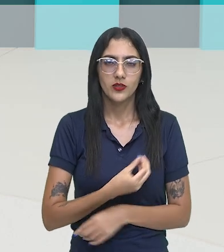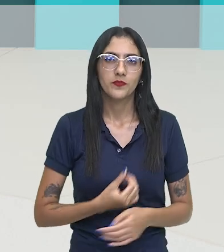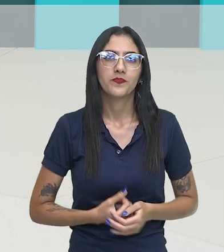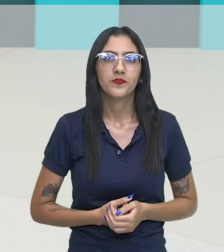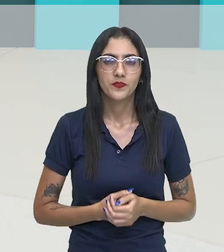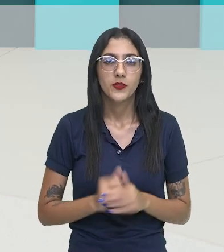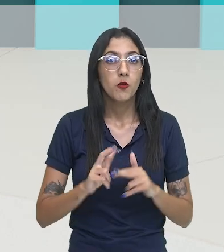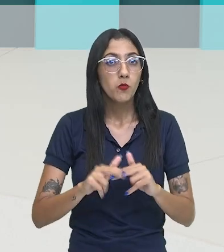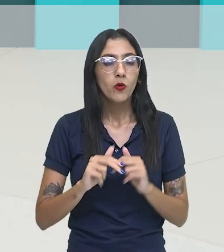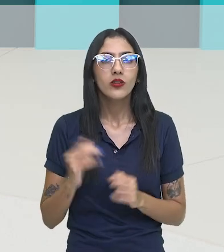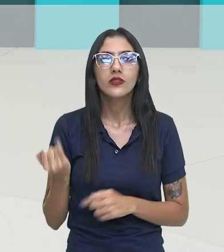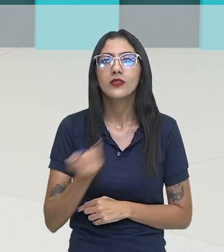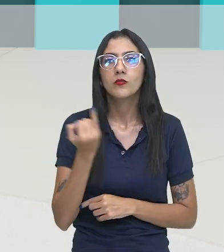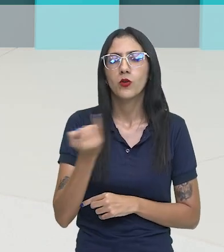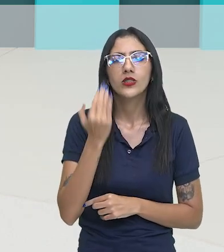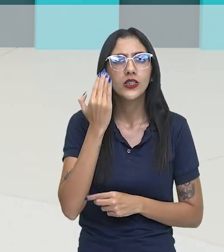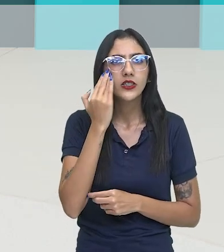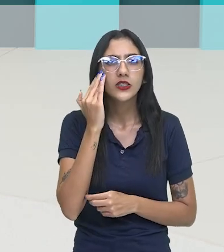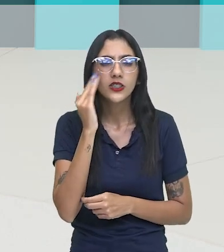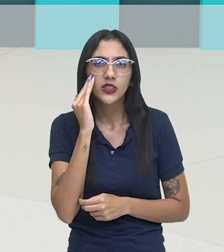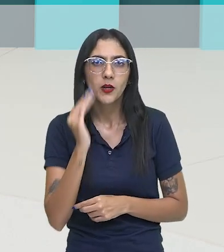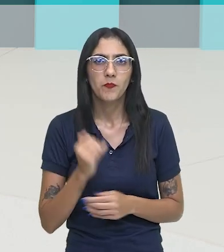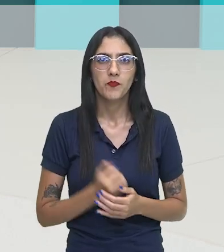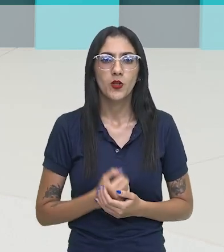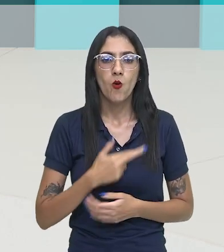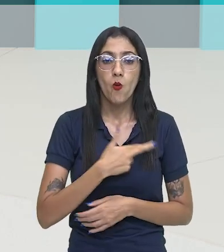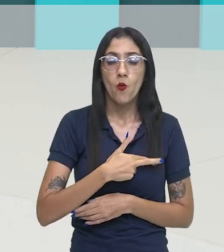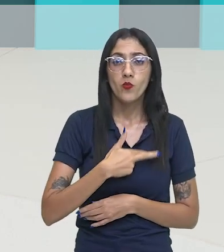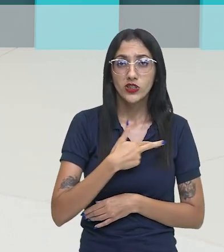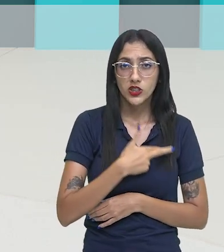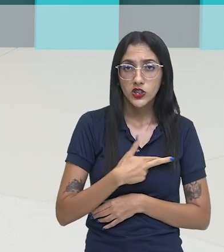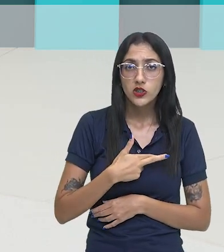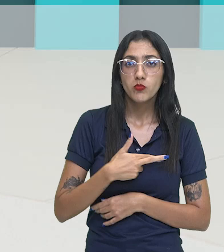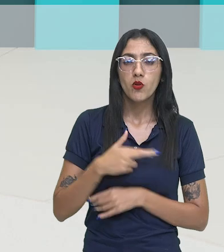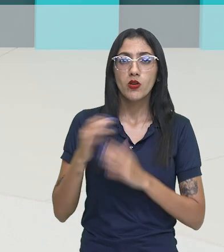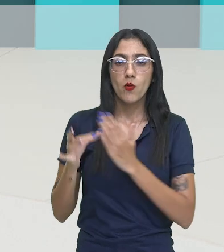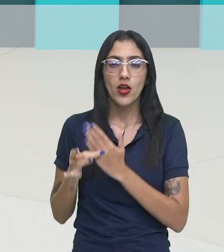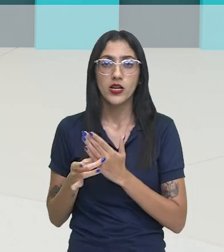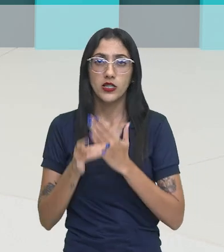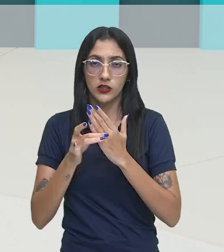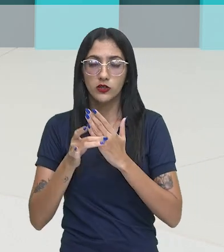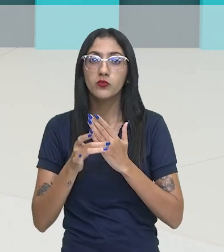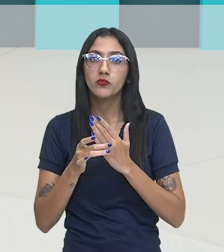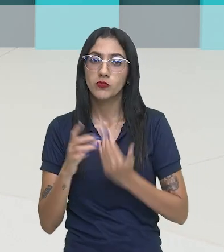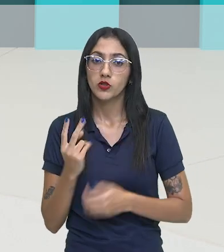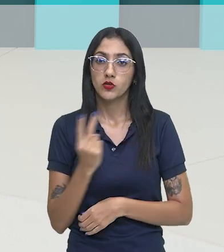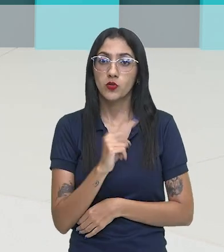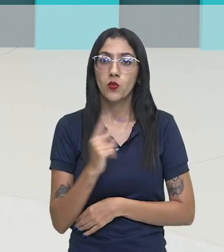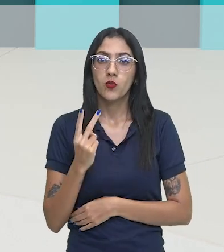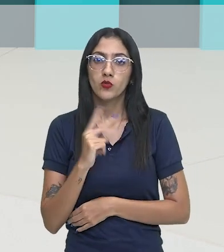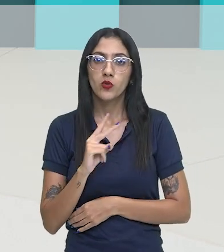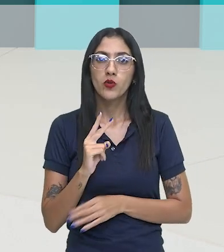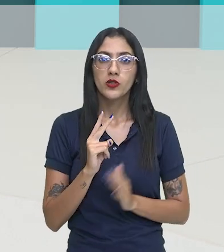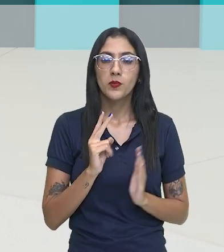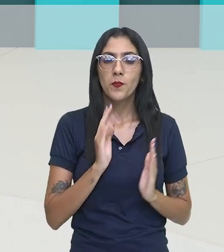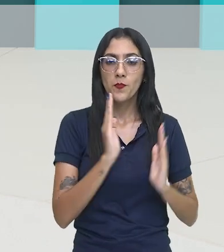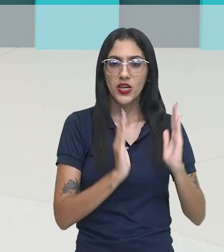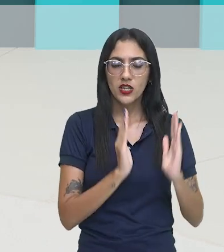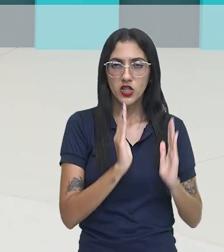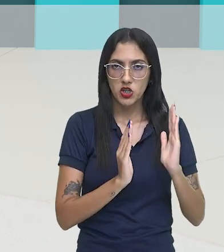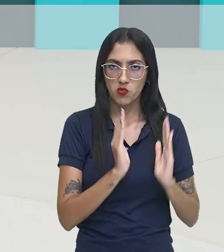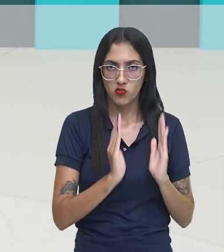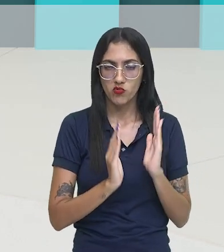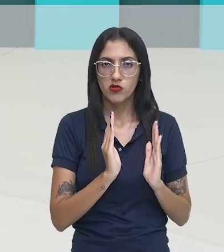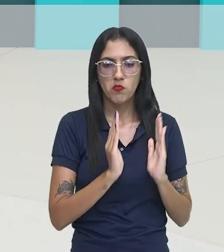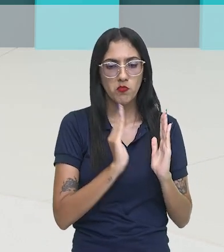importante a gente entender que o romantismo e o realismo, eles são momentos que aconteceram como se fosse numa sequência histórica,